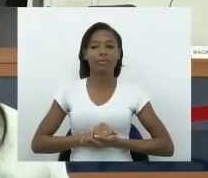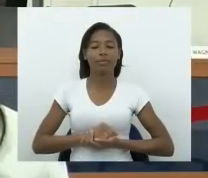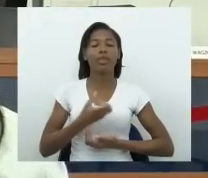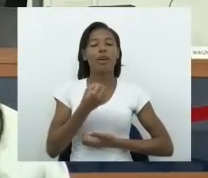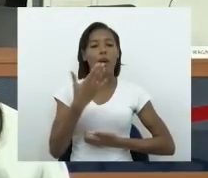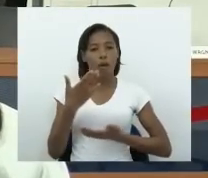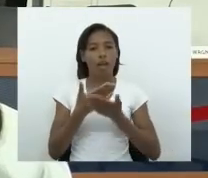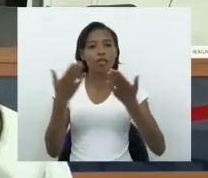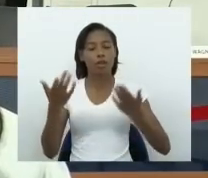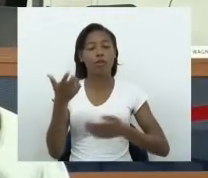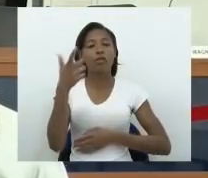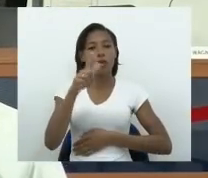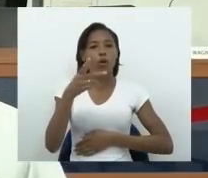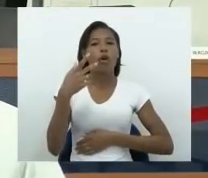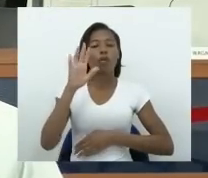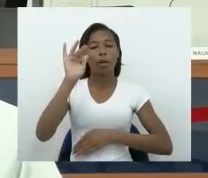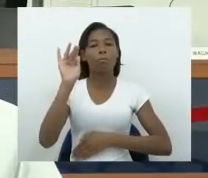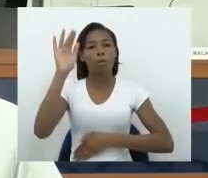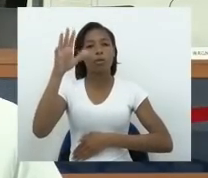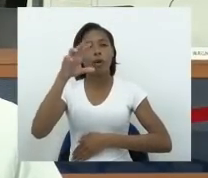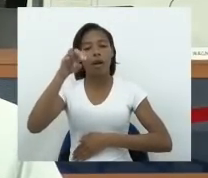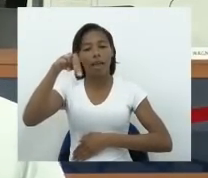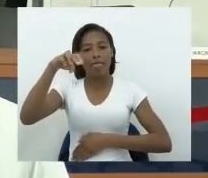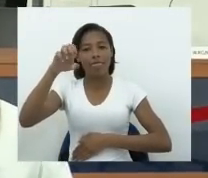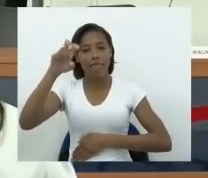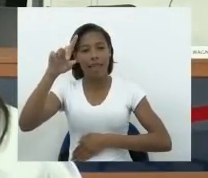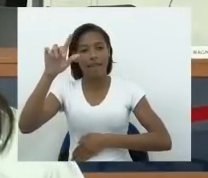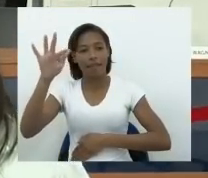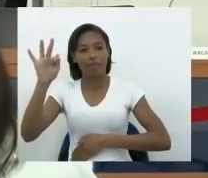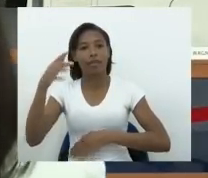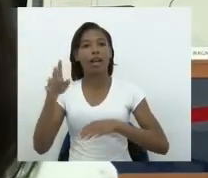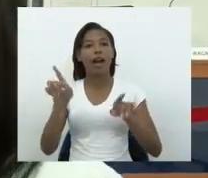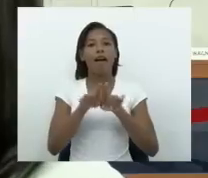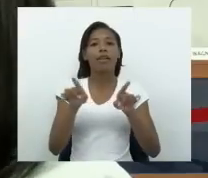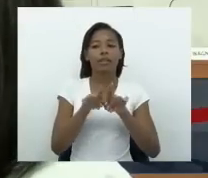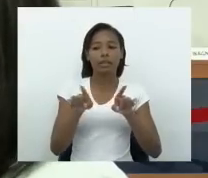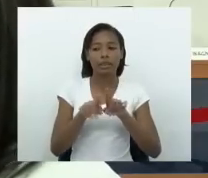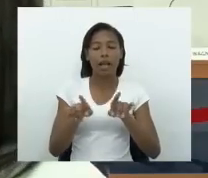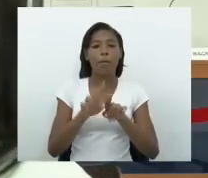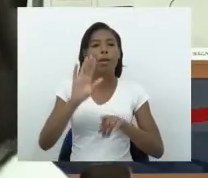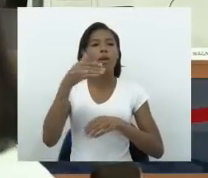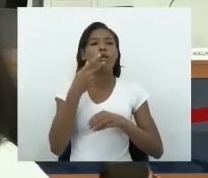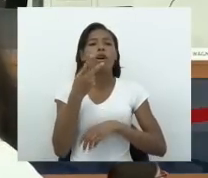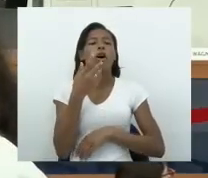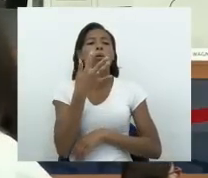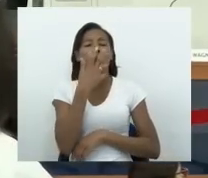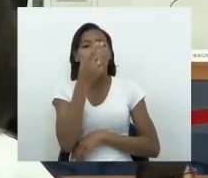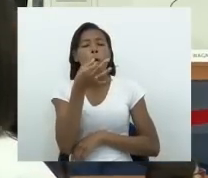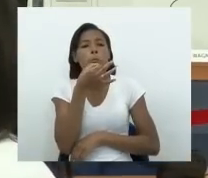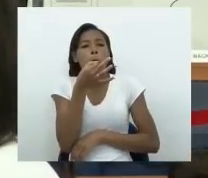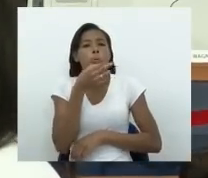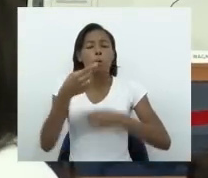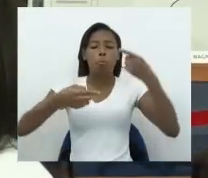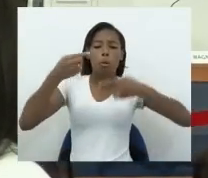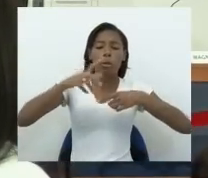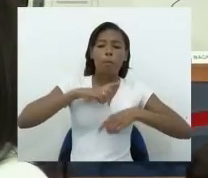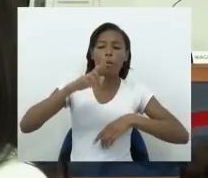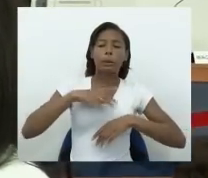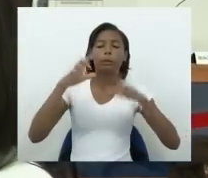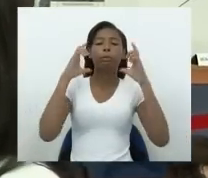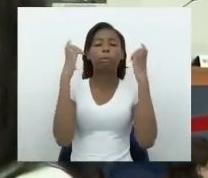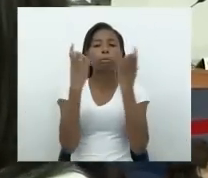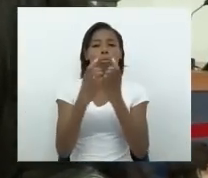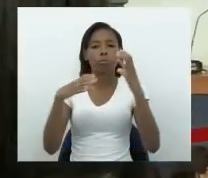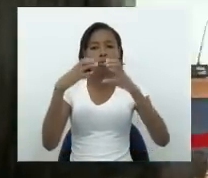Olá, estamos agora com o candidato Nef Tales, do PPL, que também vai fazer análise. Como é que o senhor avaliou esse debate aqui promovido pela TV